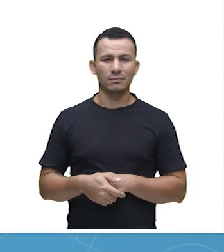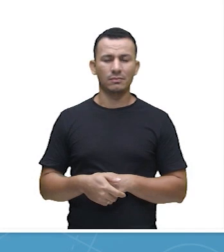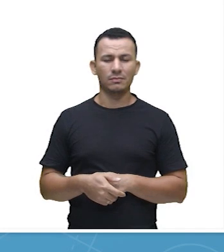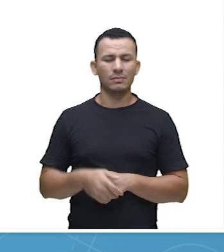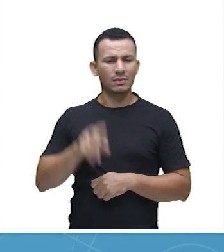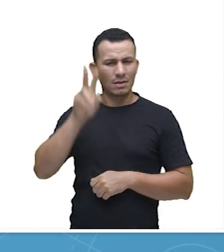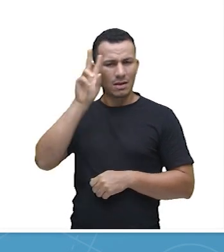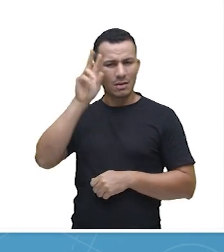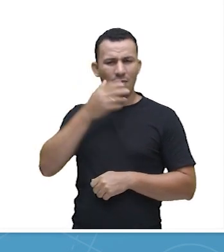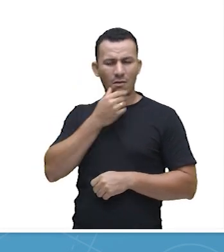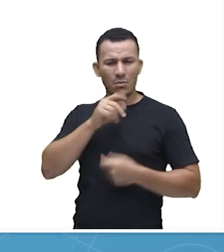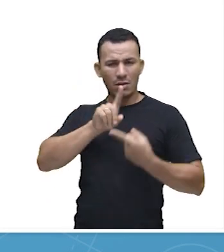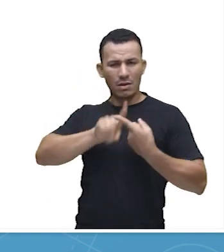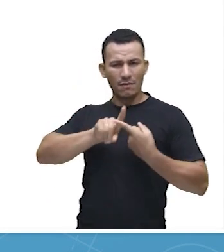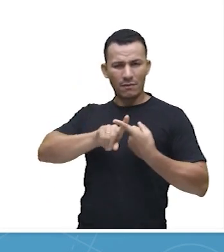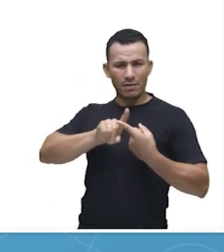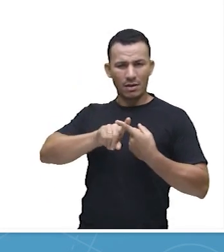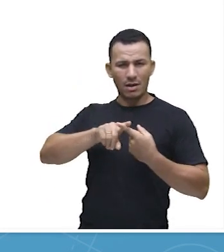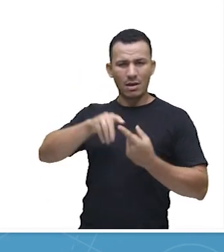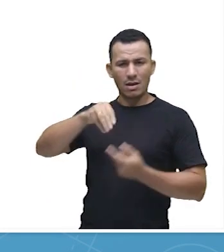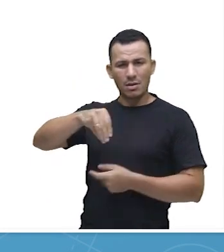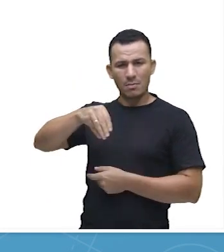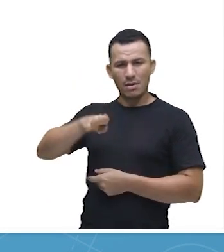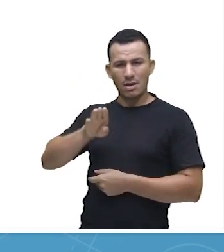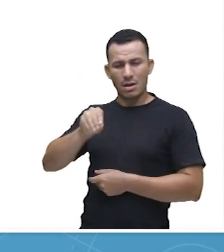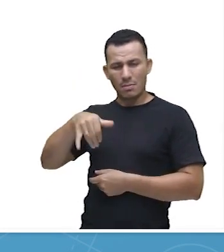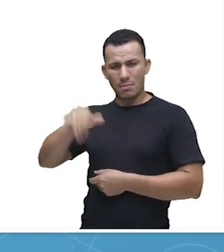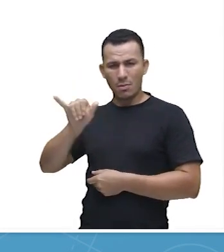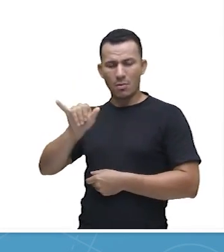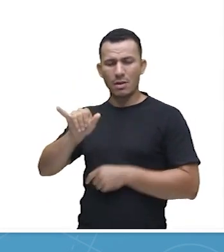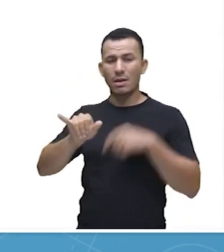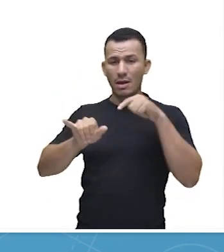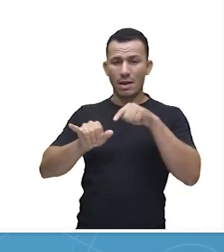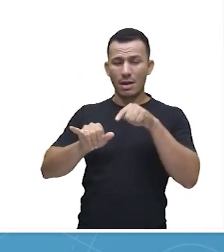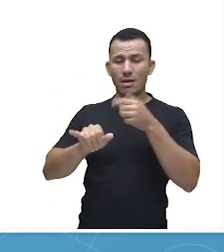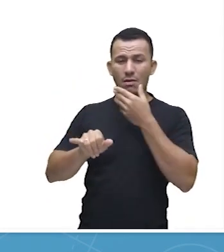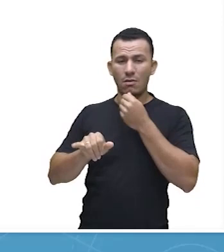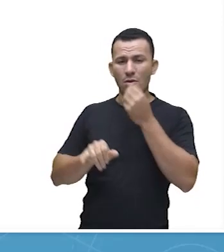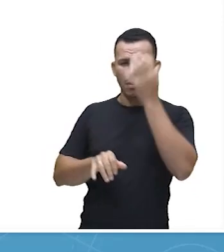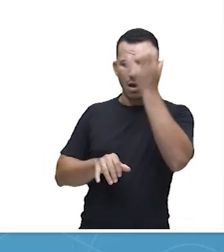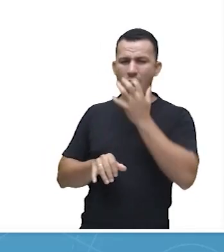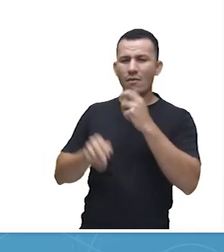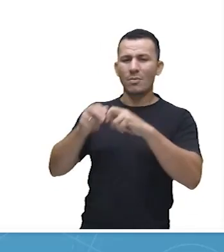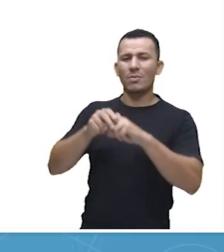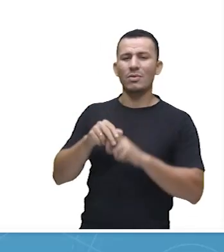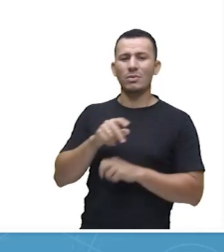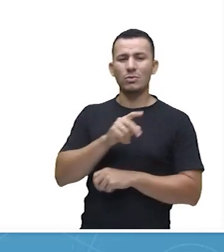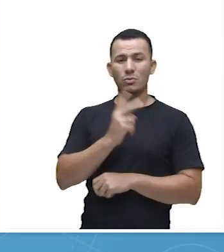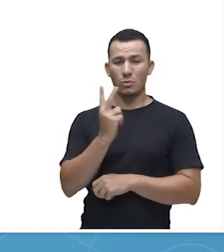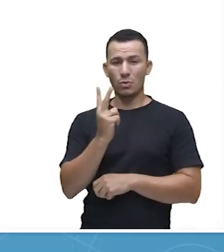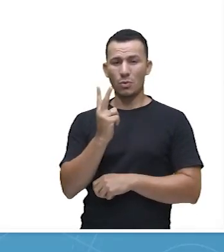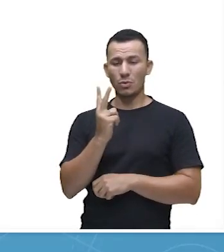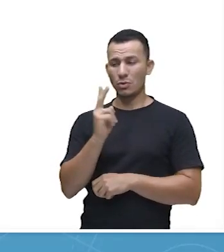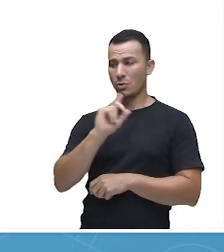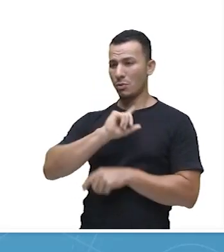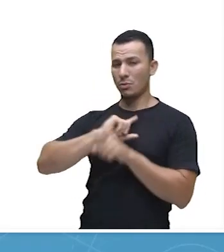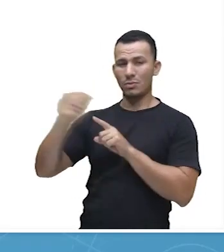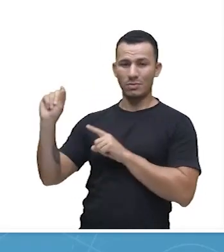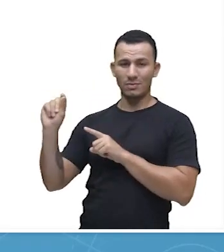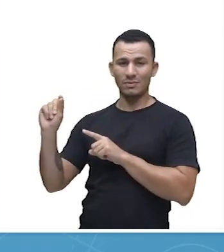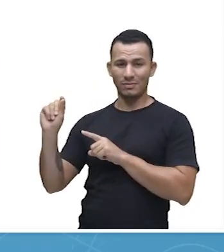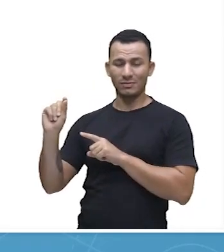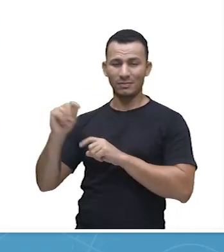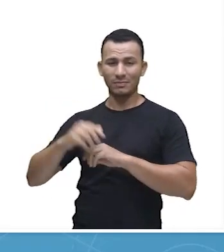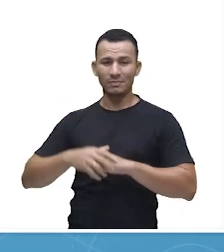né? Ele é o governador do mundo, mas ele também ficou raivoso ali com a fuga dos dois, né? Então, nesse ponto aqui,